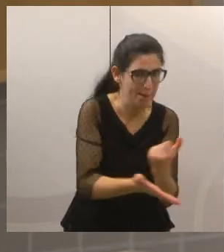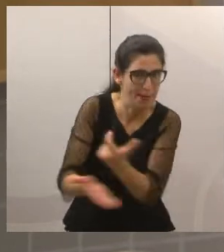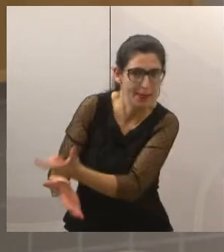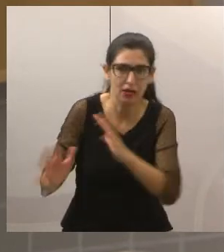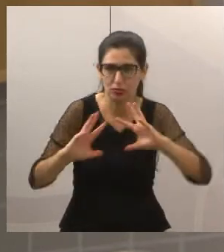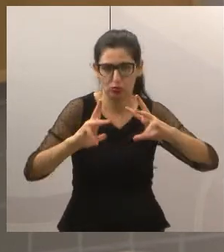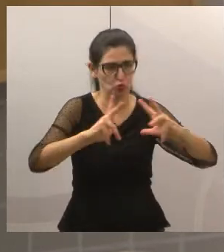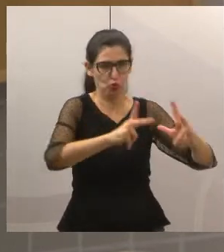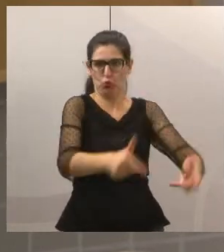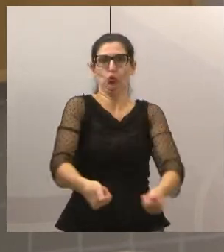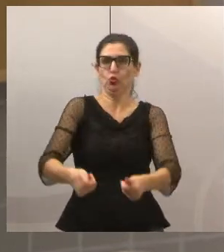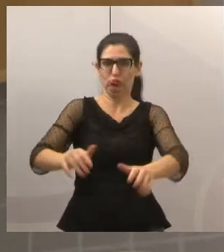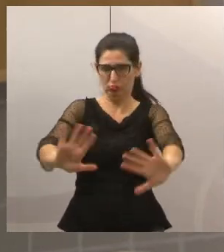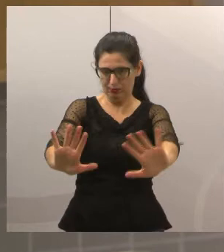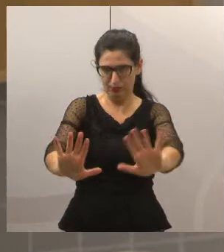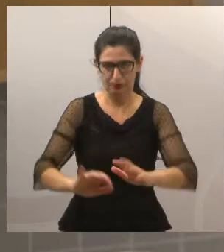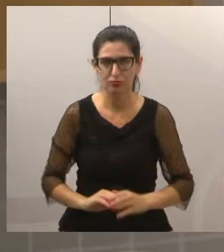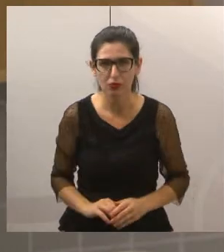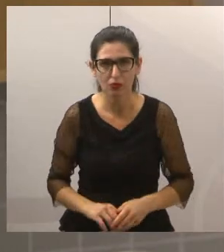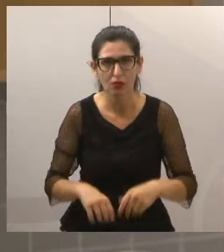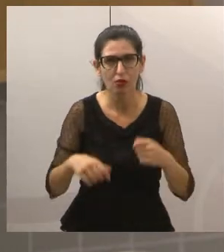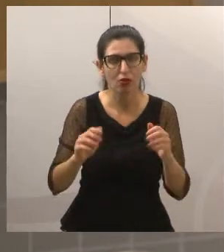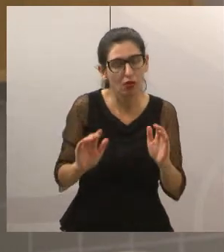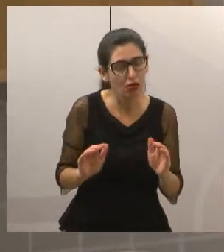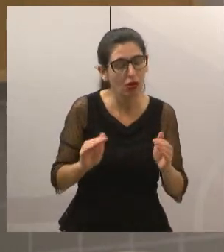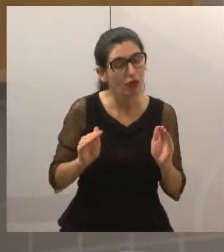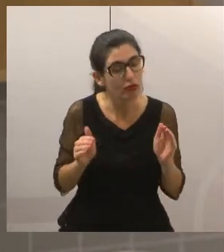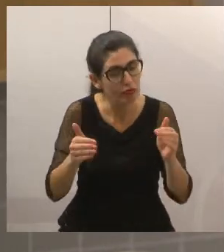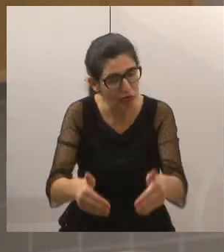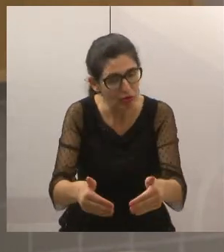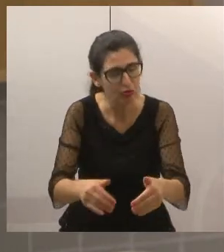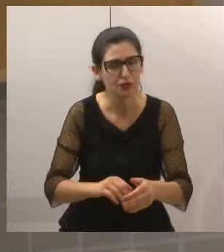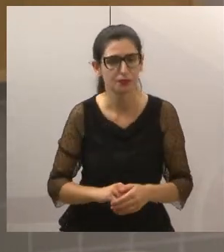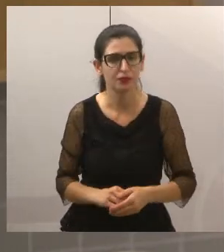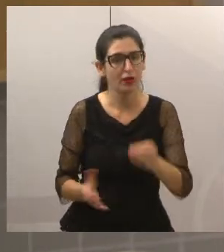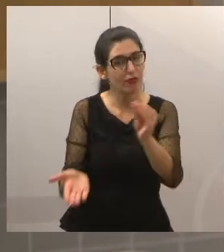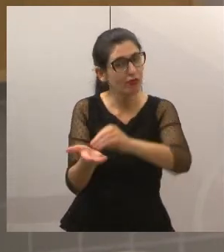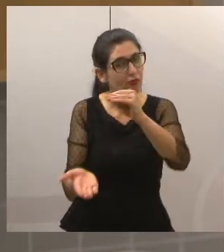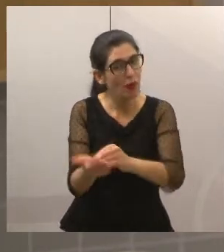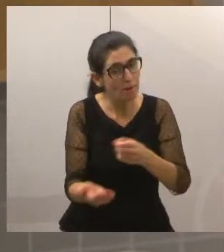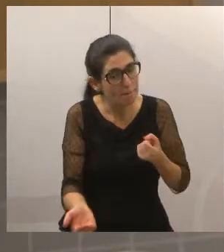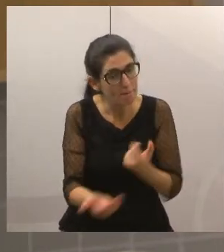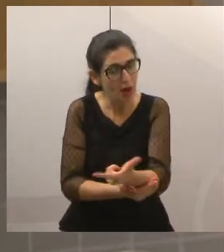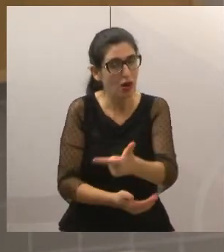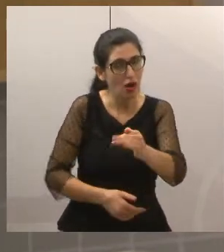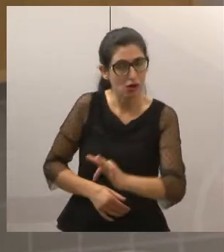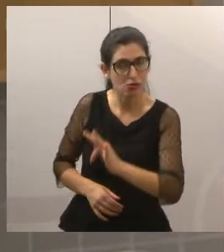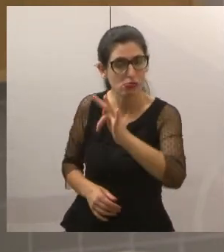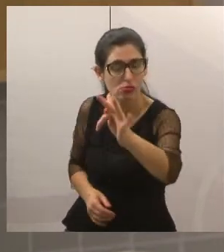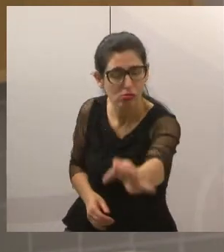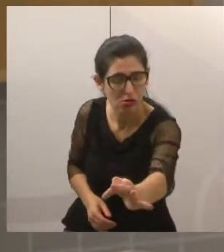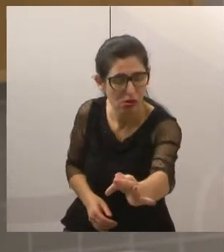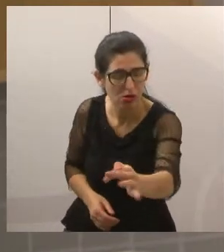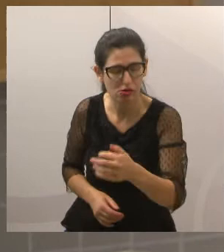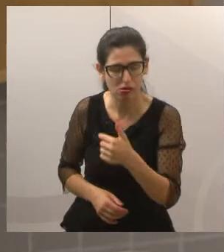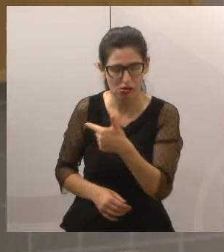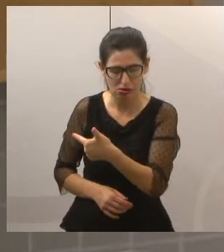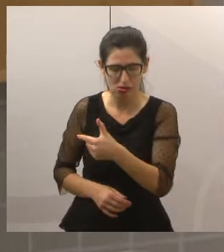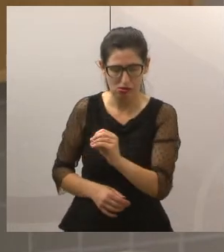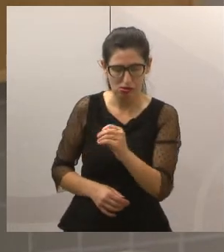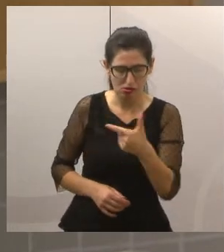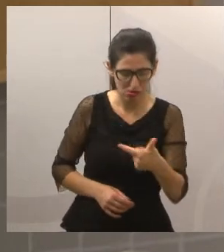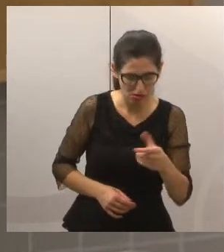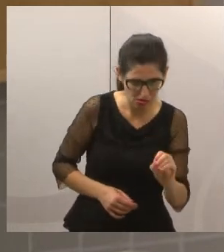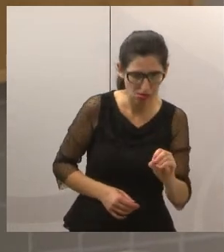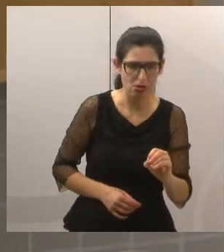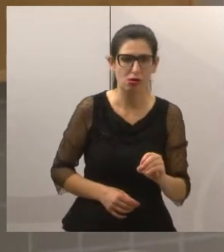tanto o aumento de orçamento, quanto o resto a pagar que vai ter dos investimentos que, inclusive, foram destinados